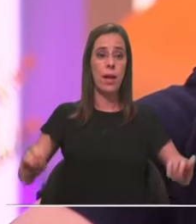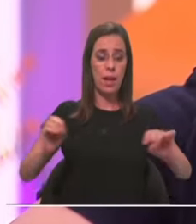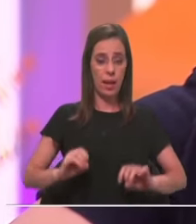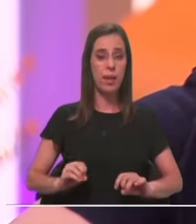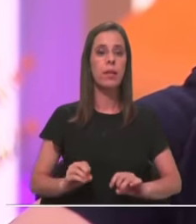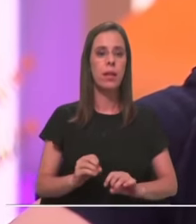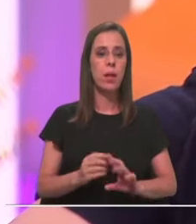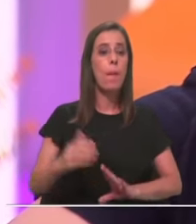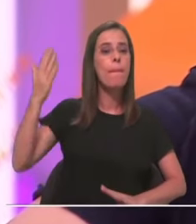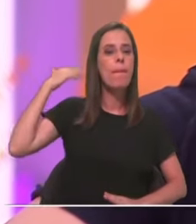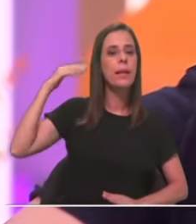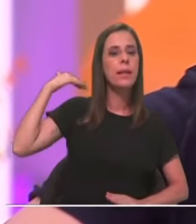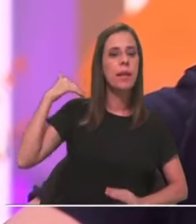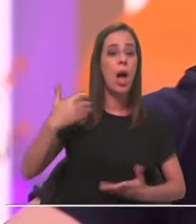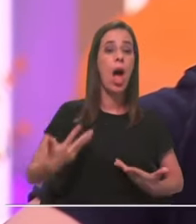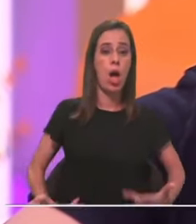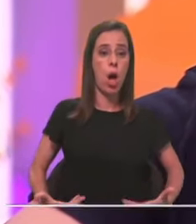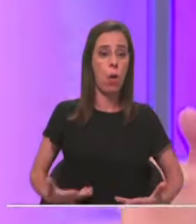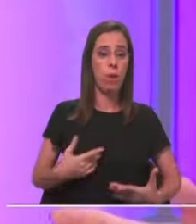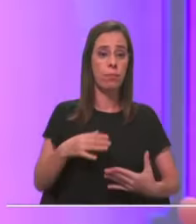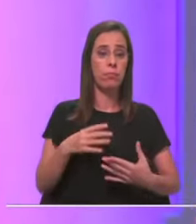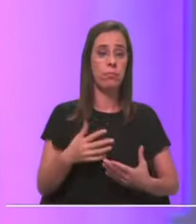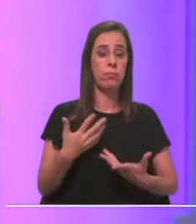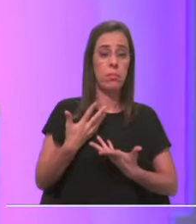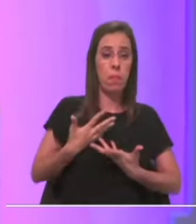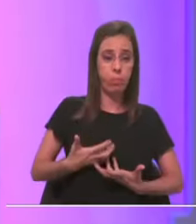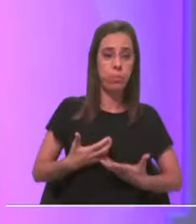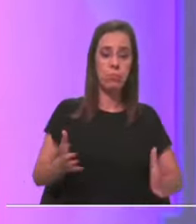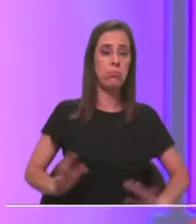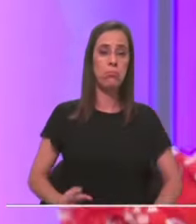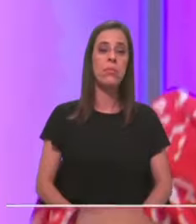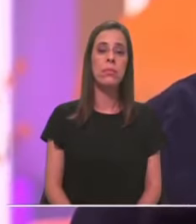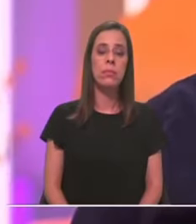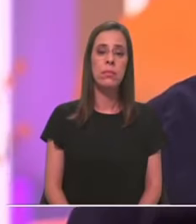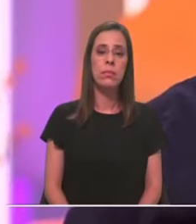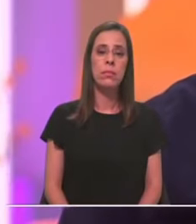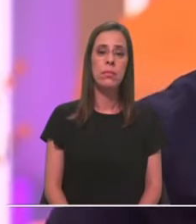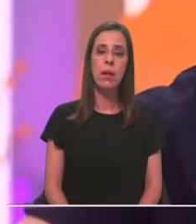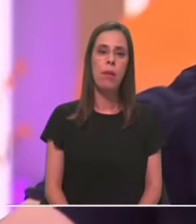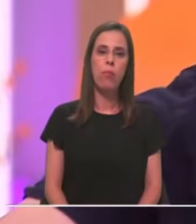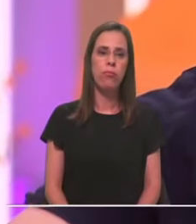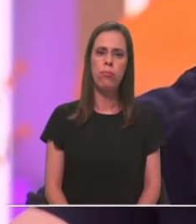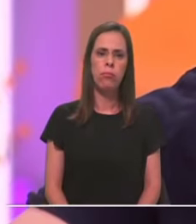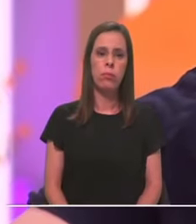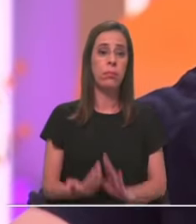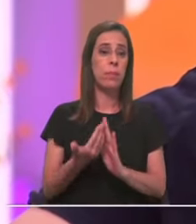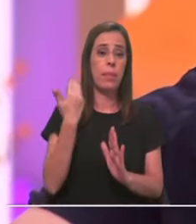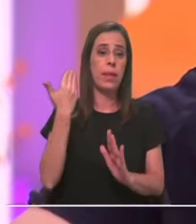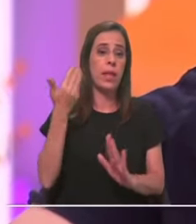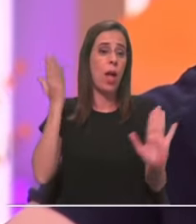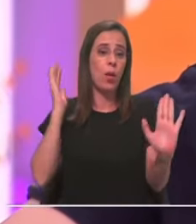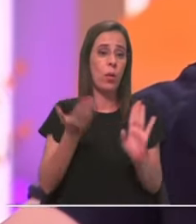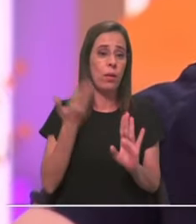foram as dores do passado hoje não te assombram hum não não não não acho